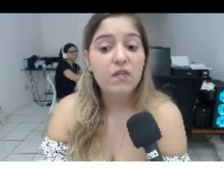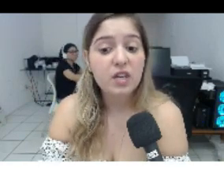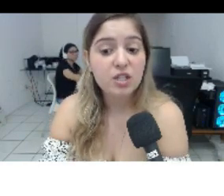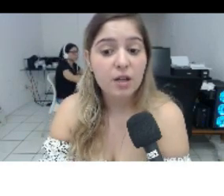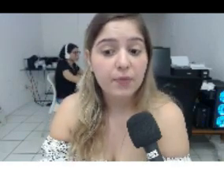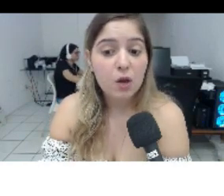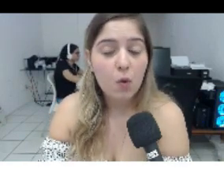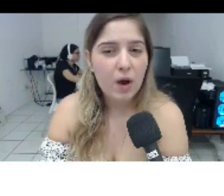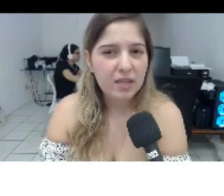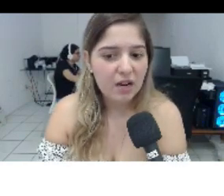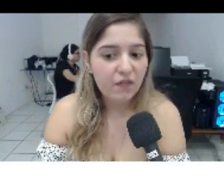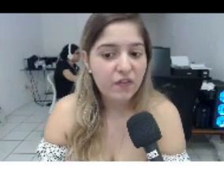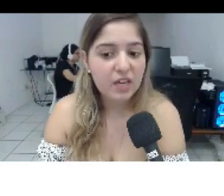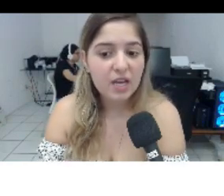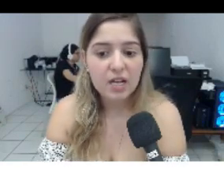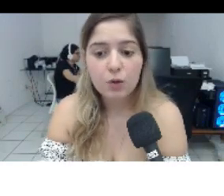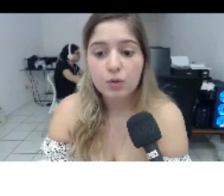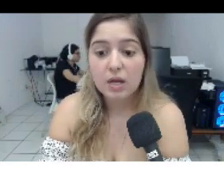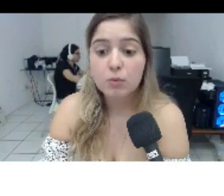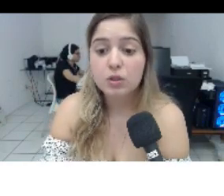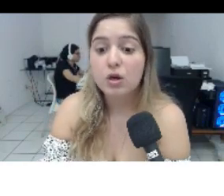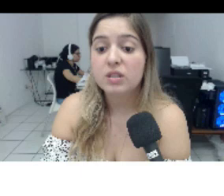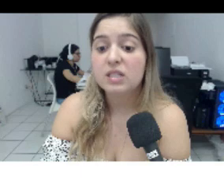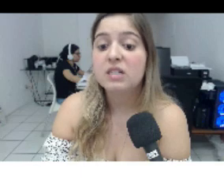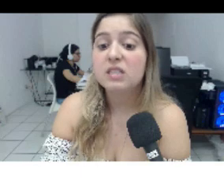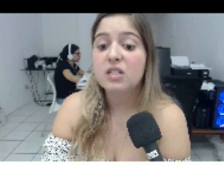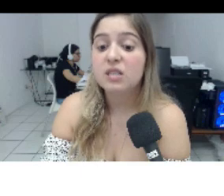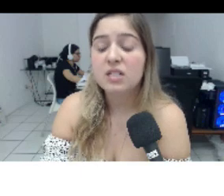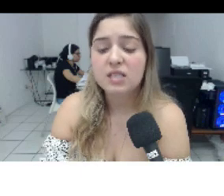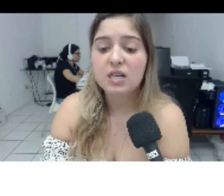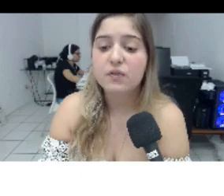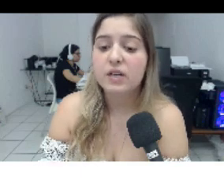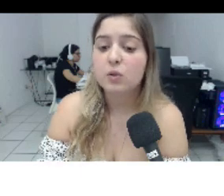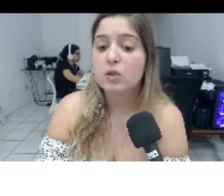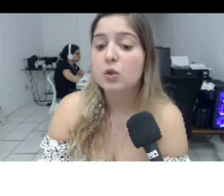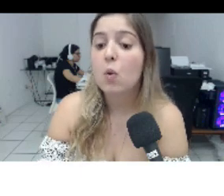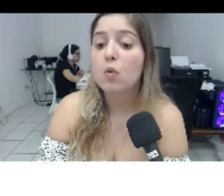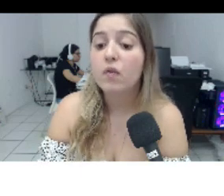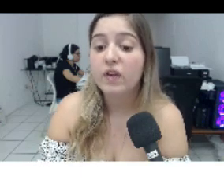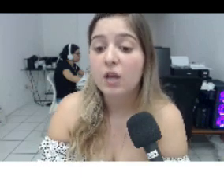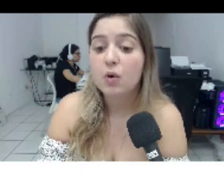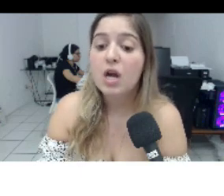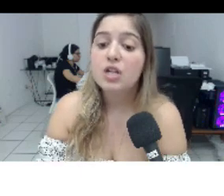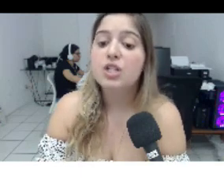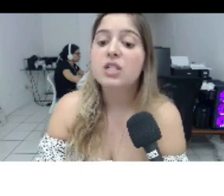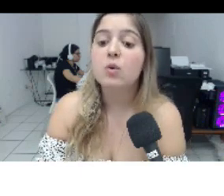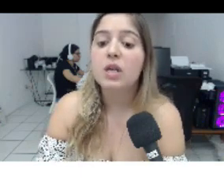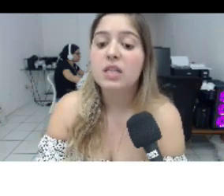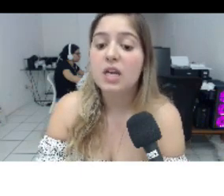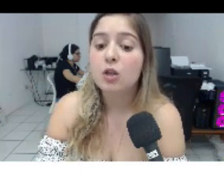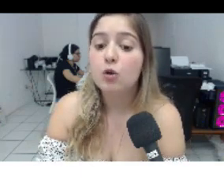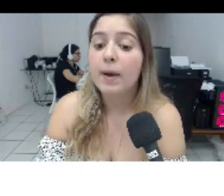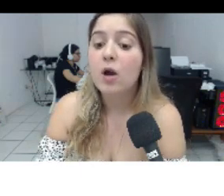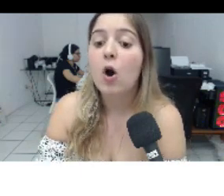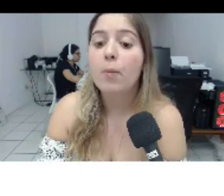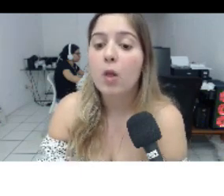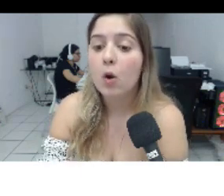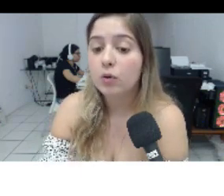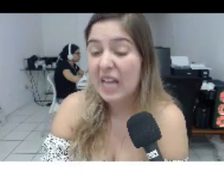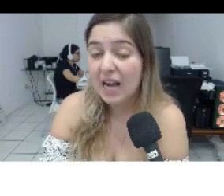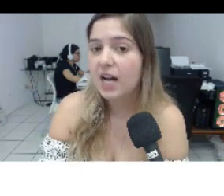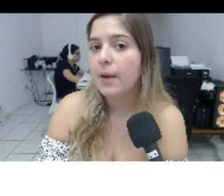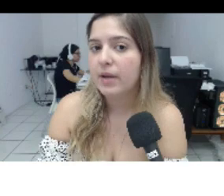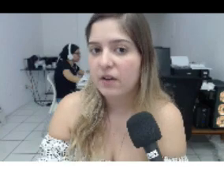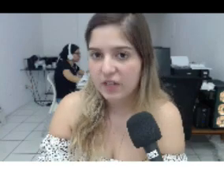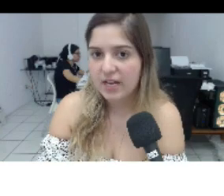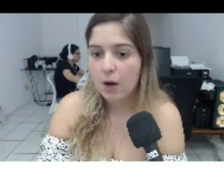uma entrevista com André Figueiredo. Temos nossas insatisfações com o governo, diz o líder do maior